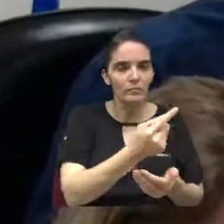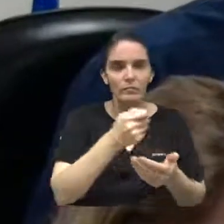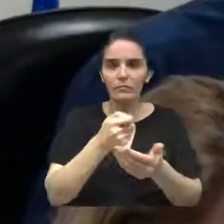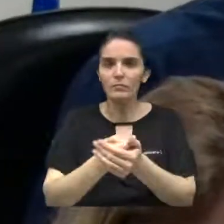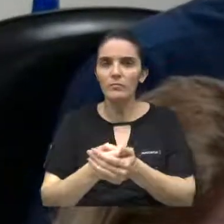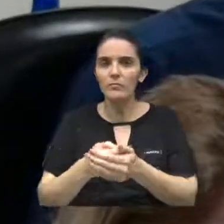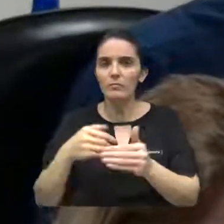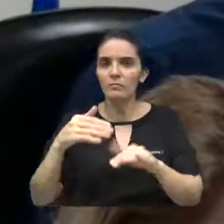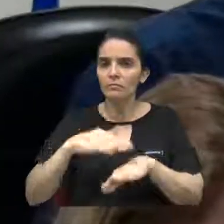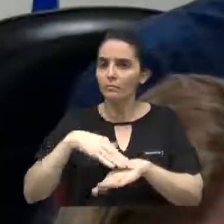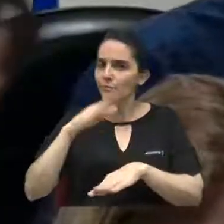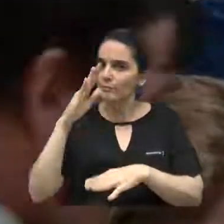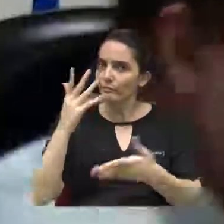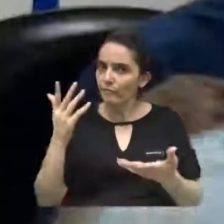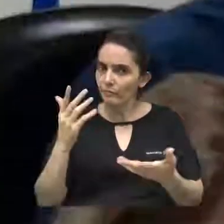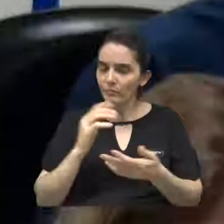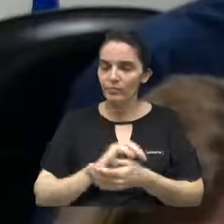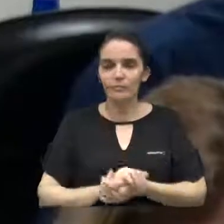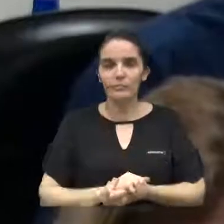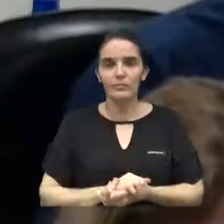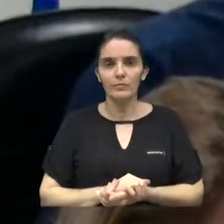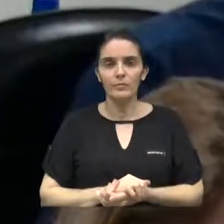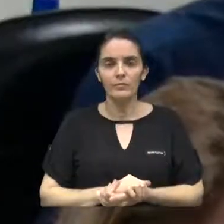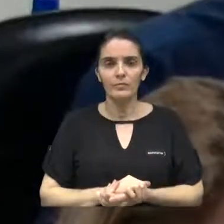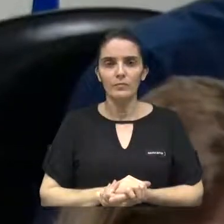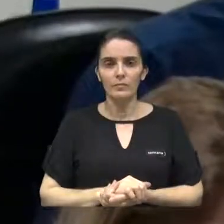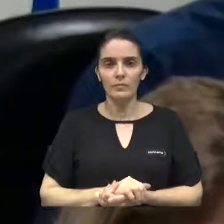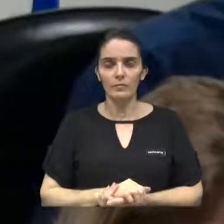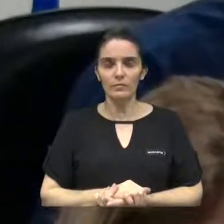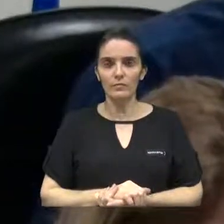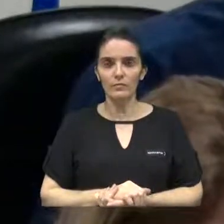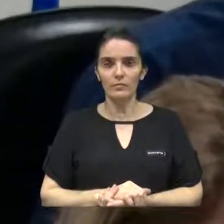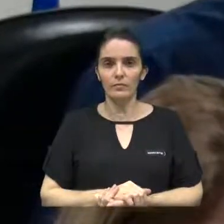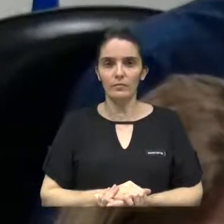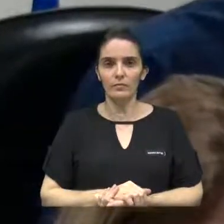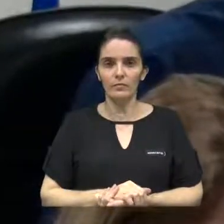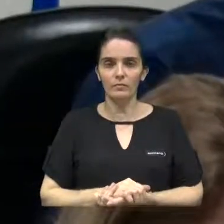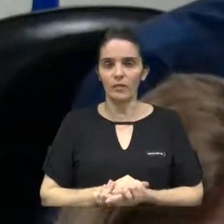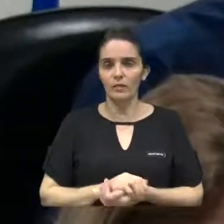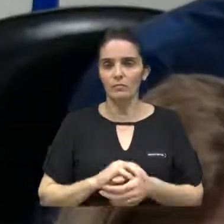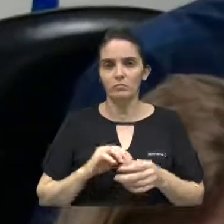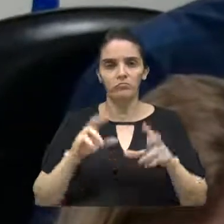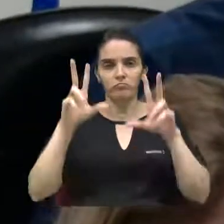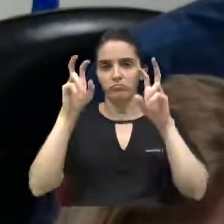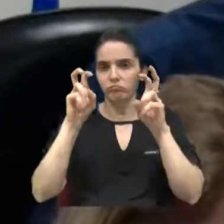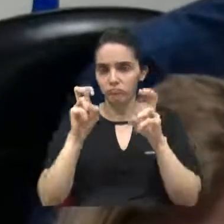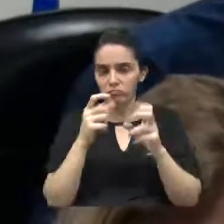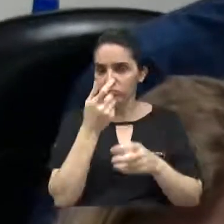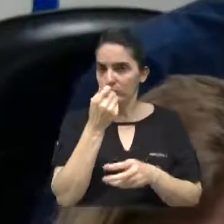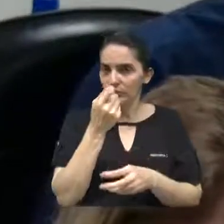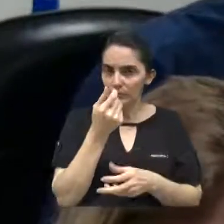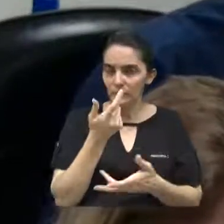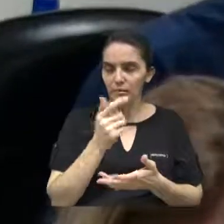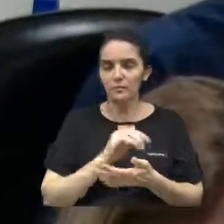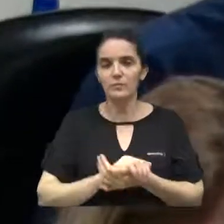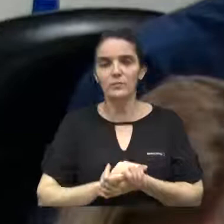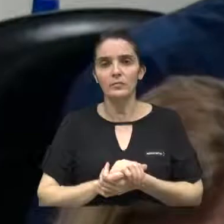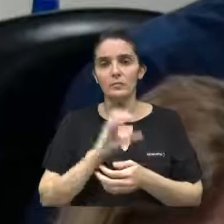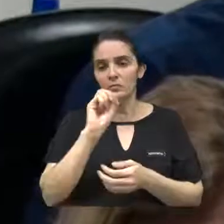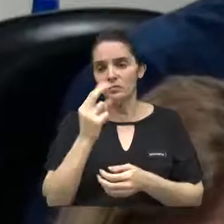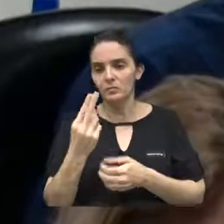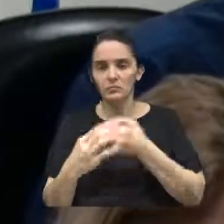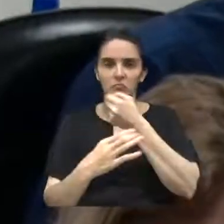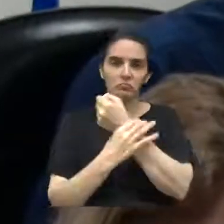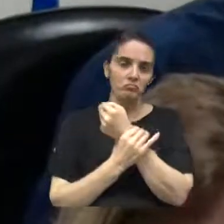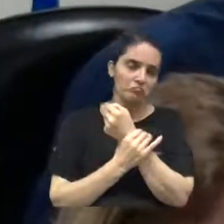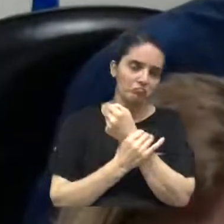por muito mais. Aí é um título de capitalização, aí é um seguro